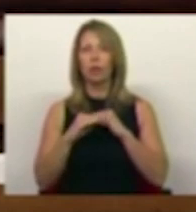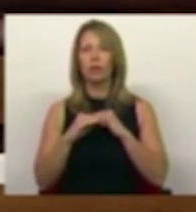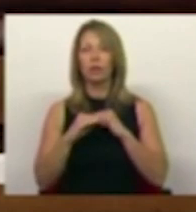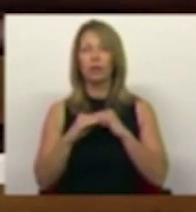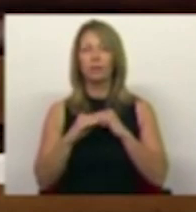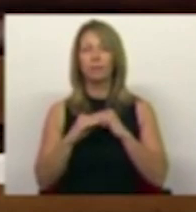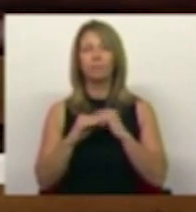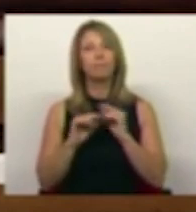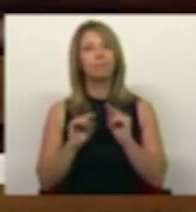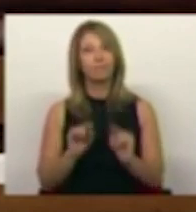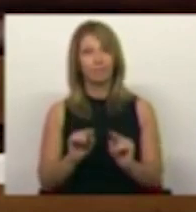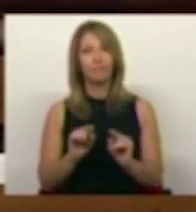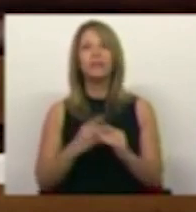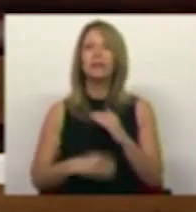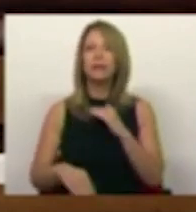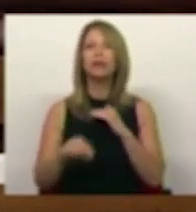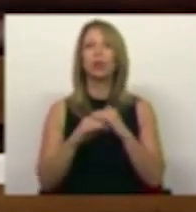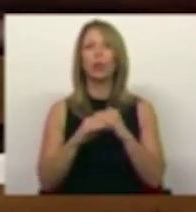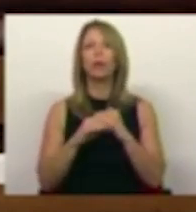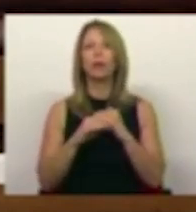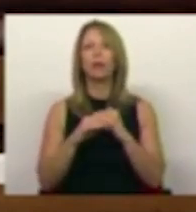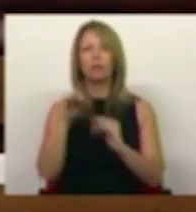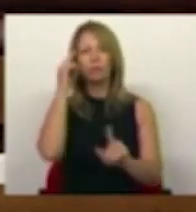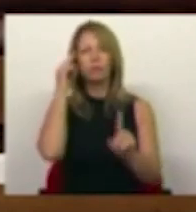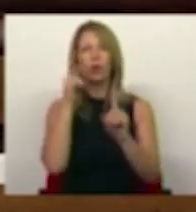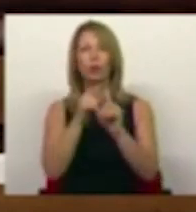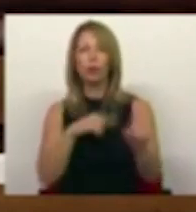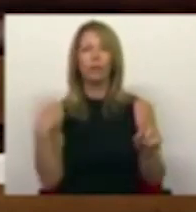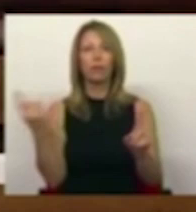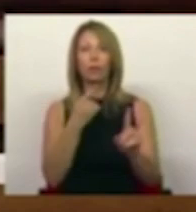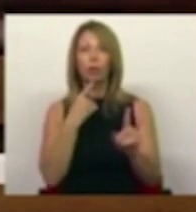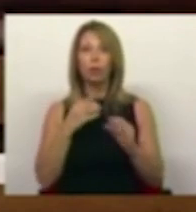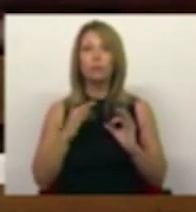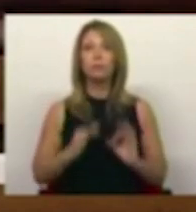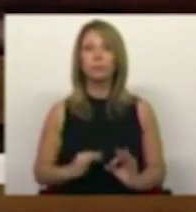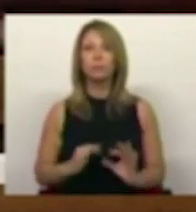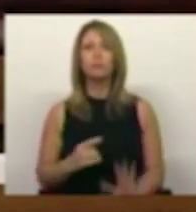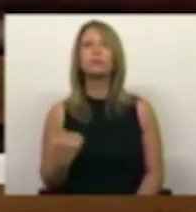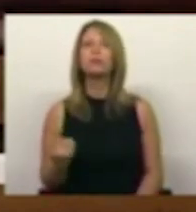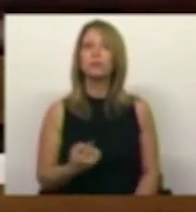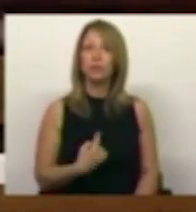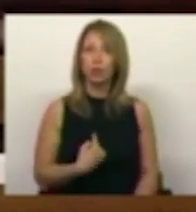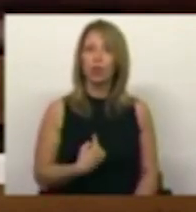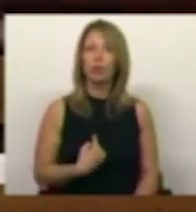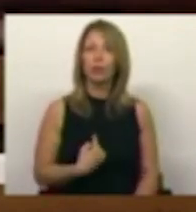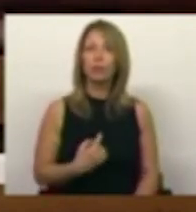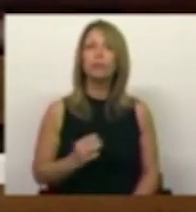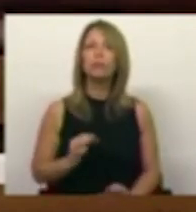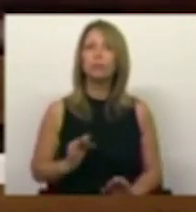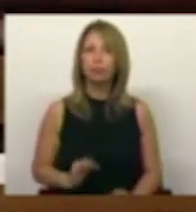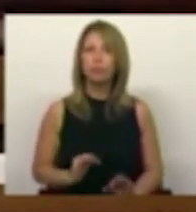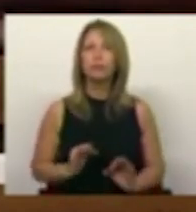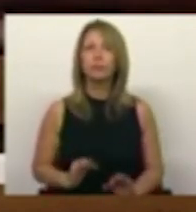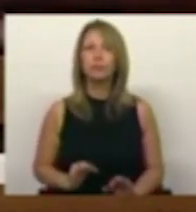E é esta igualdade o nosso objetivo. E nós iremos estar